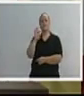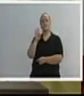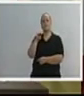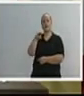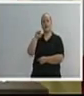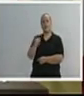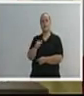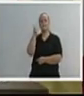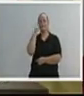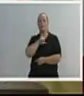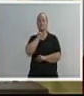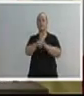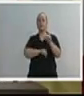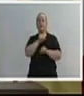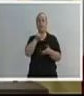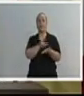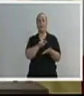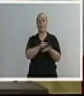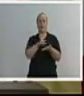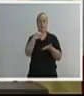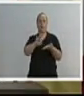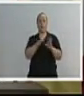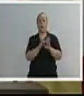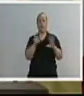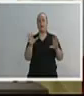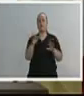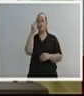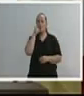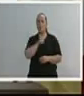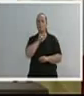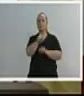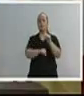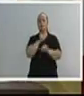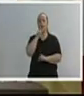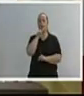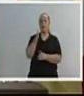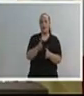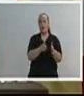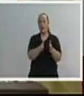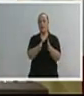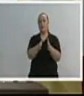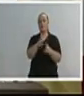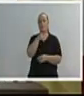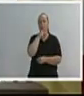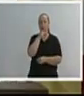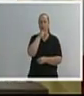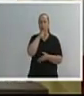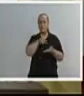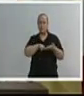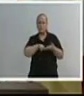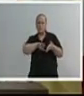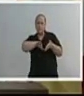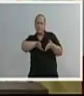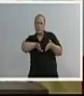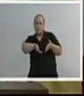da Fátima, Ivan, para poder desassorear o Rio Pomerode. Hoje, graças ao desassoreamento do Rio